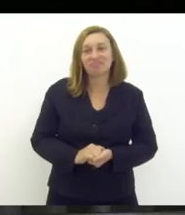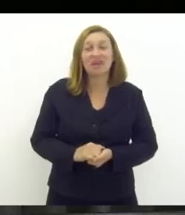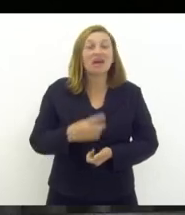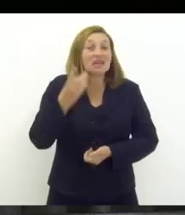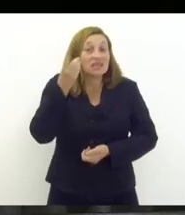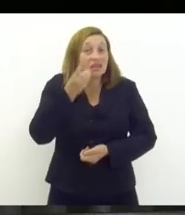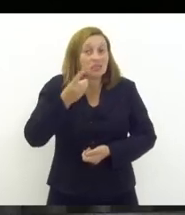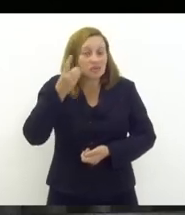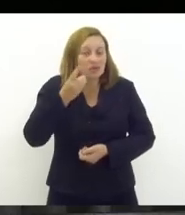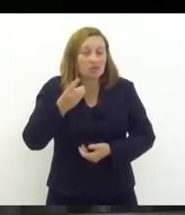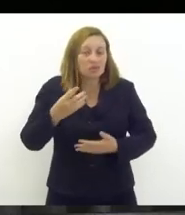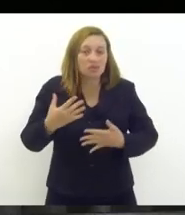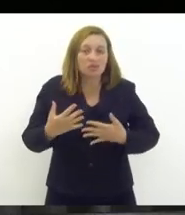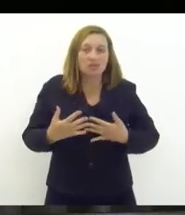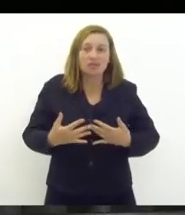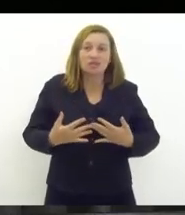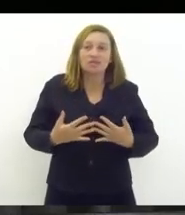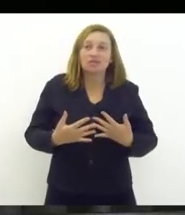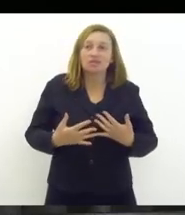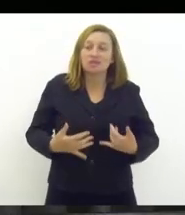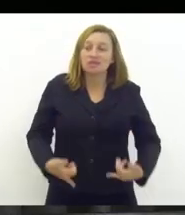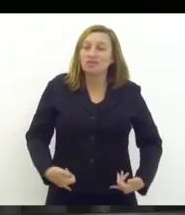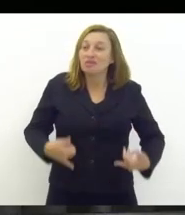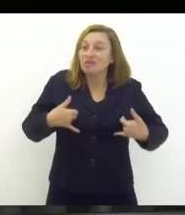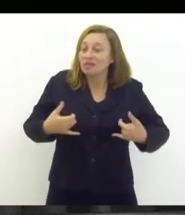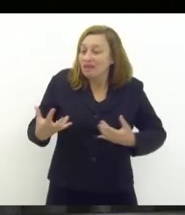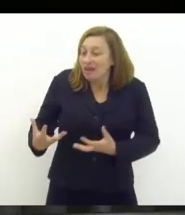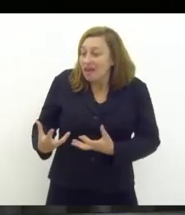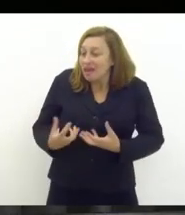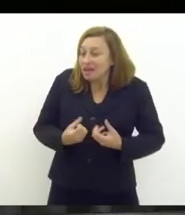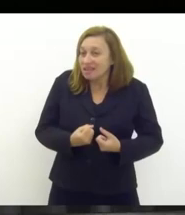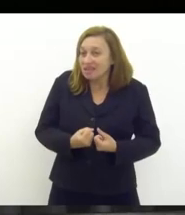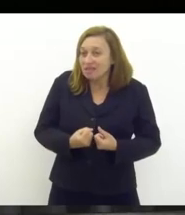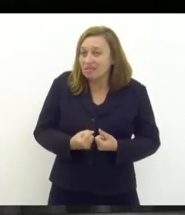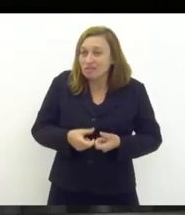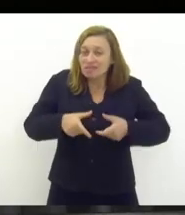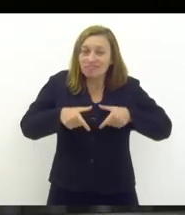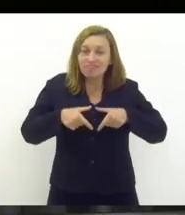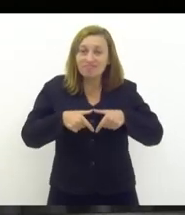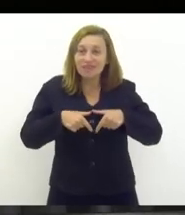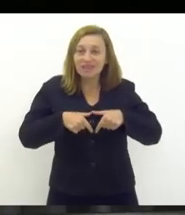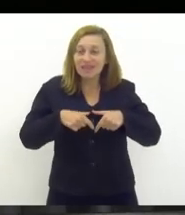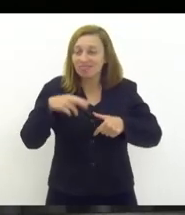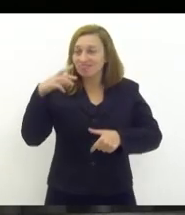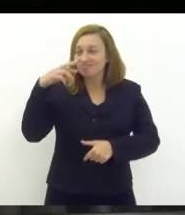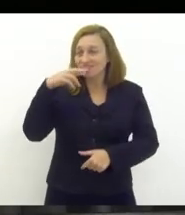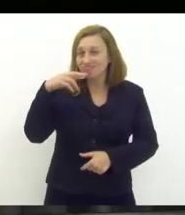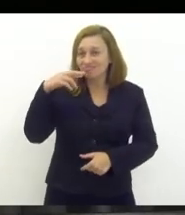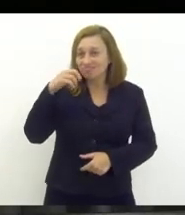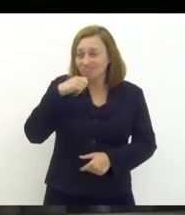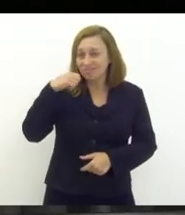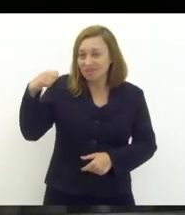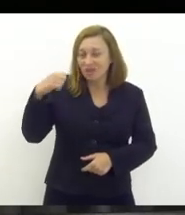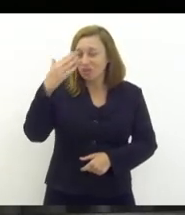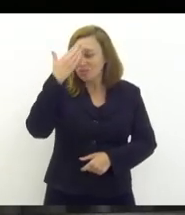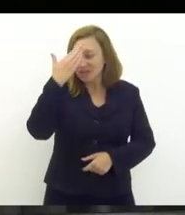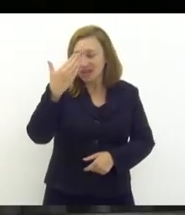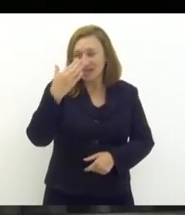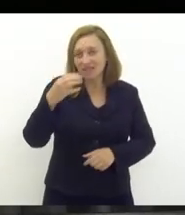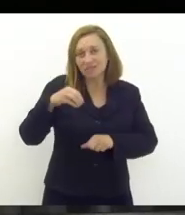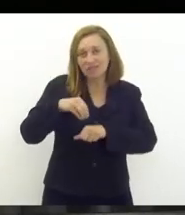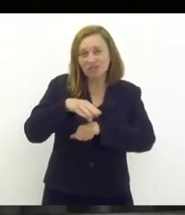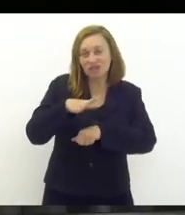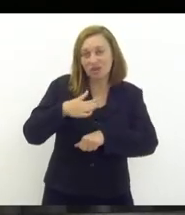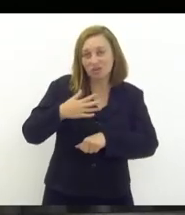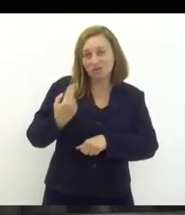estou muito honrada em receber essa comenda essa essa honraria muito obrigada pela indicação do meu